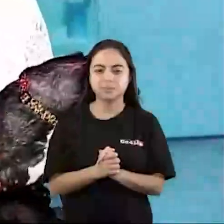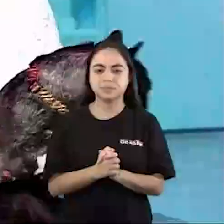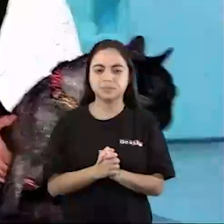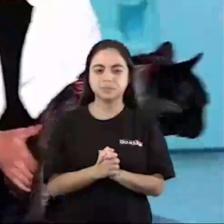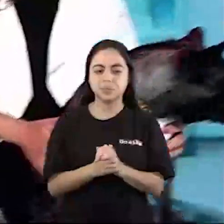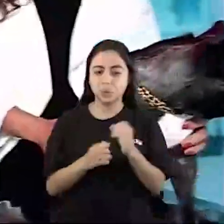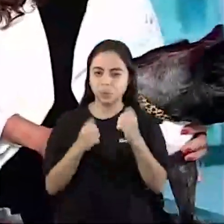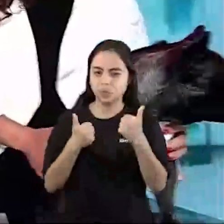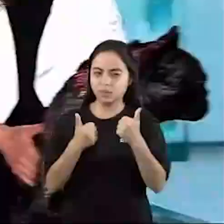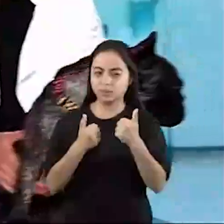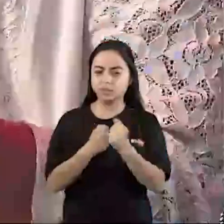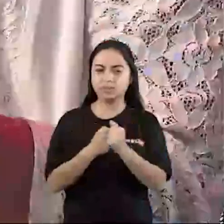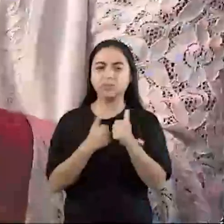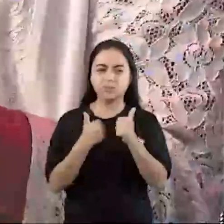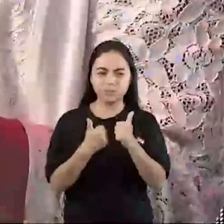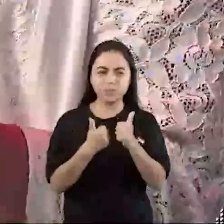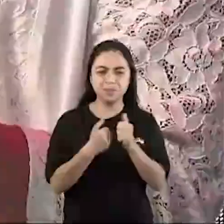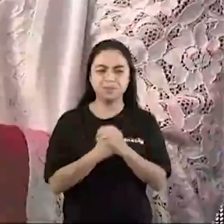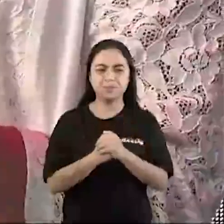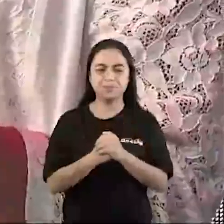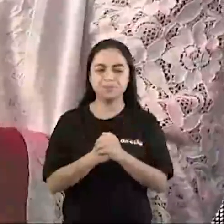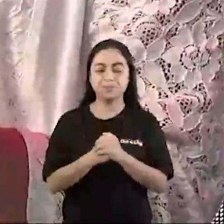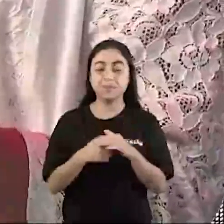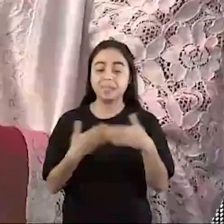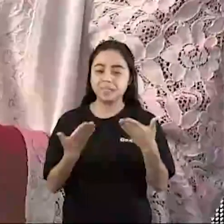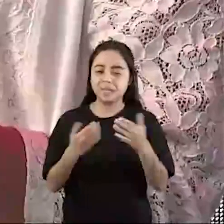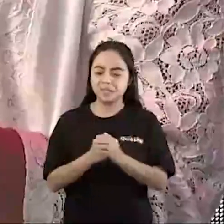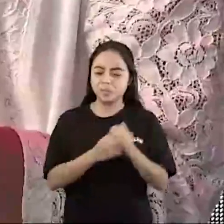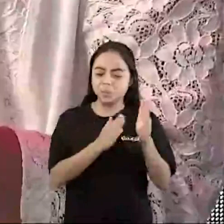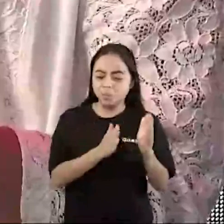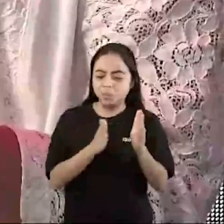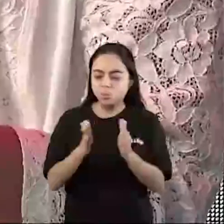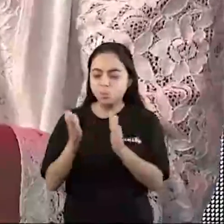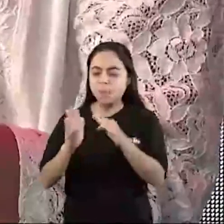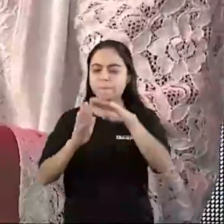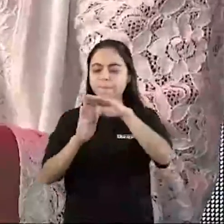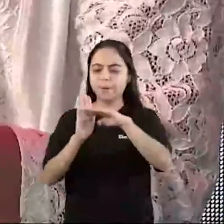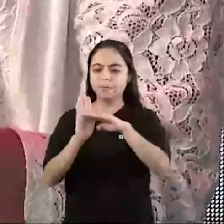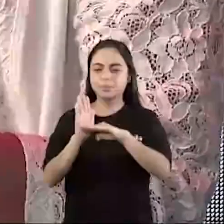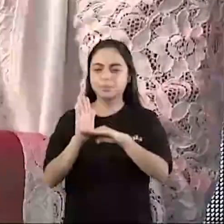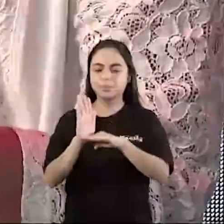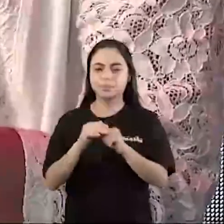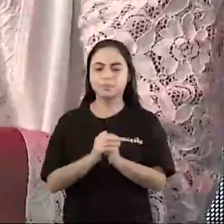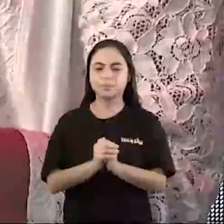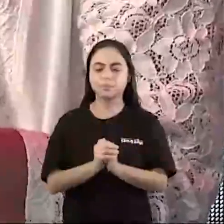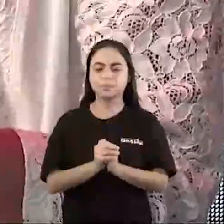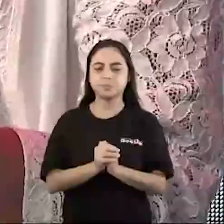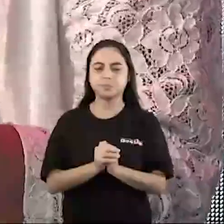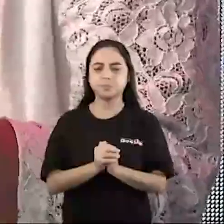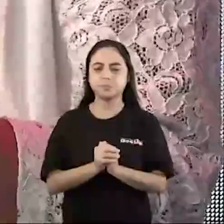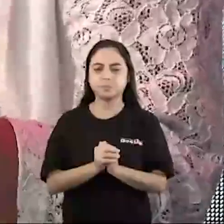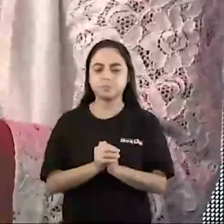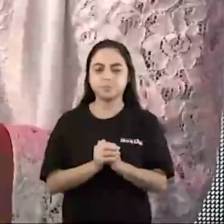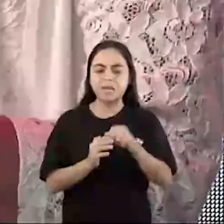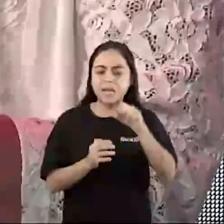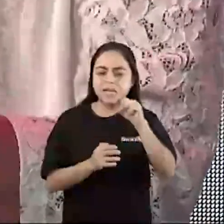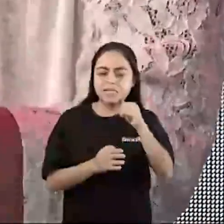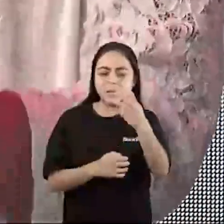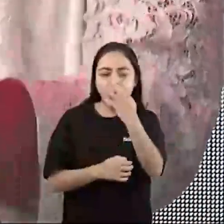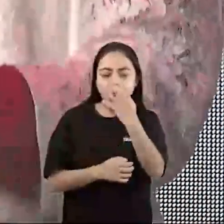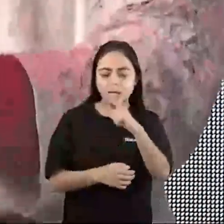Tudo bem? Tudo ótimo. Bom, qual é a nossa sequência? Nossa sequência é a seguinte. Se Pipa